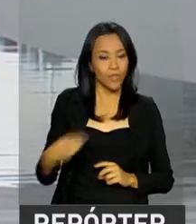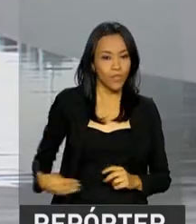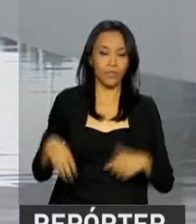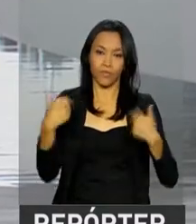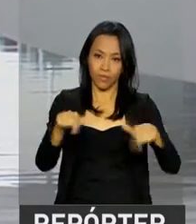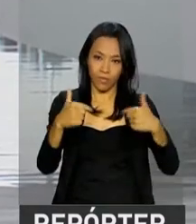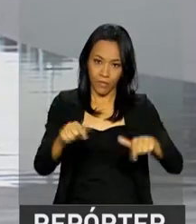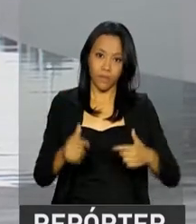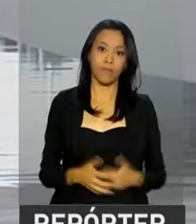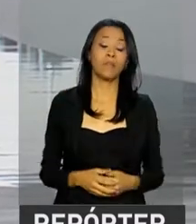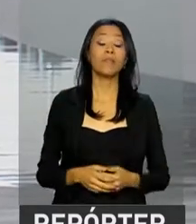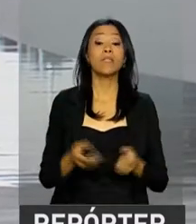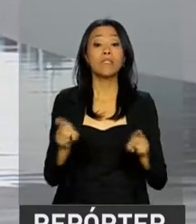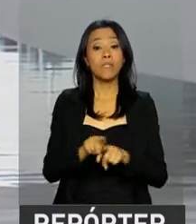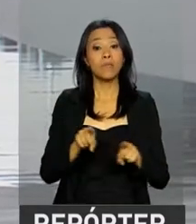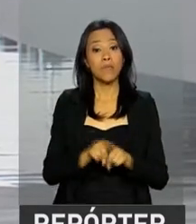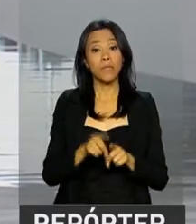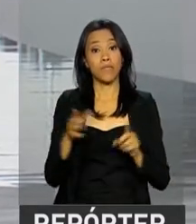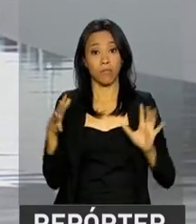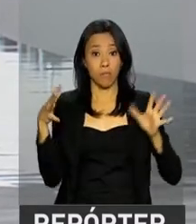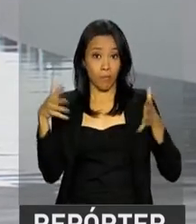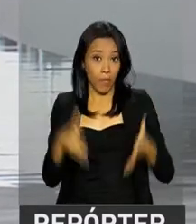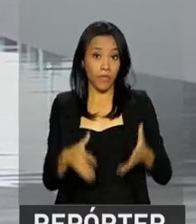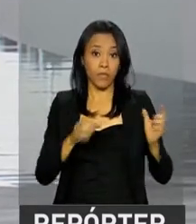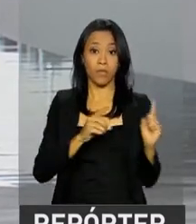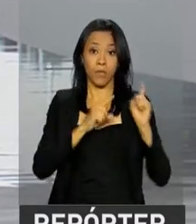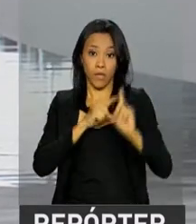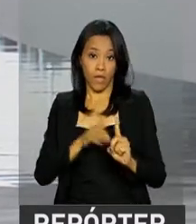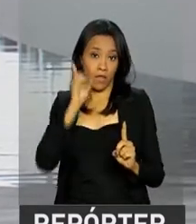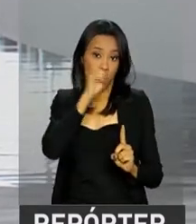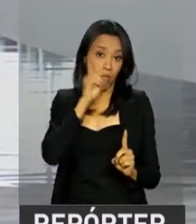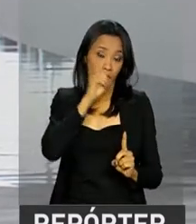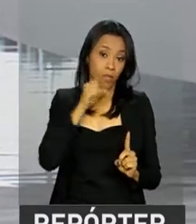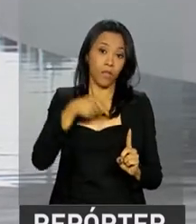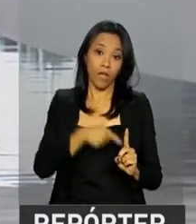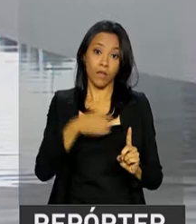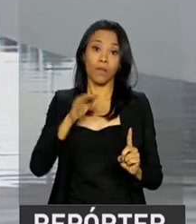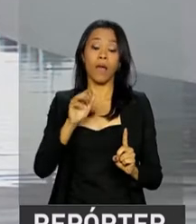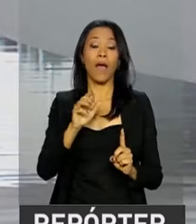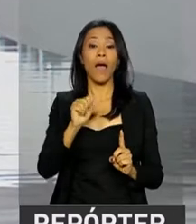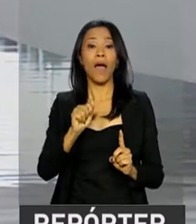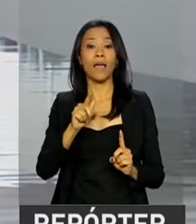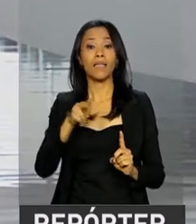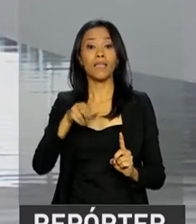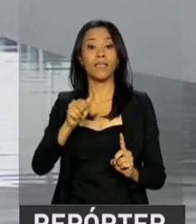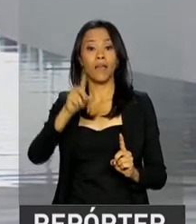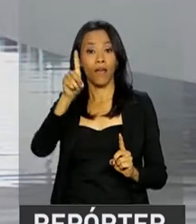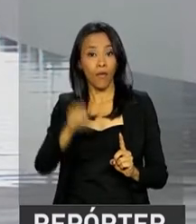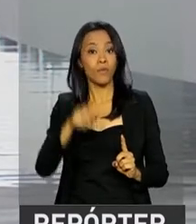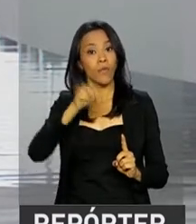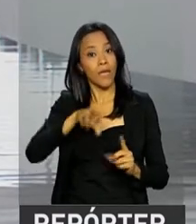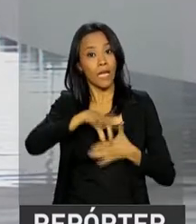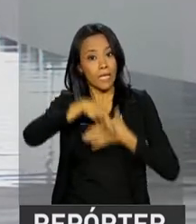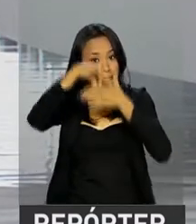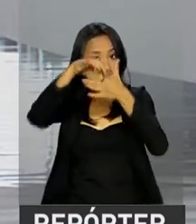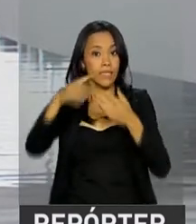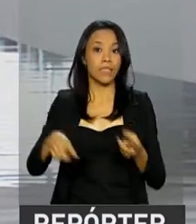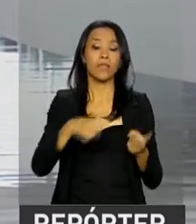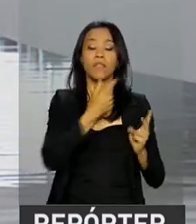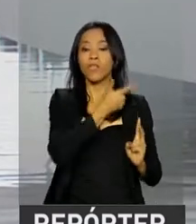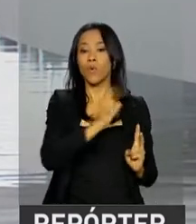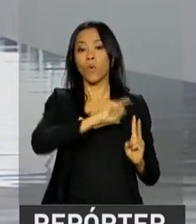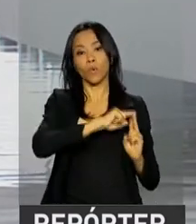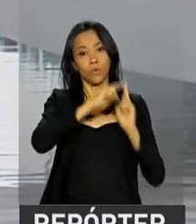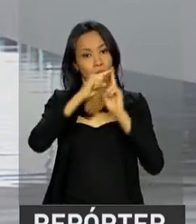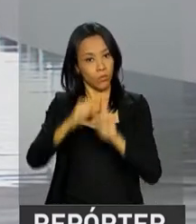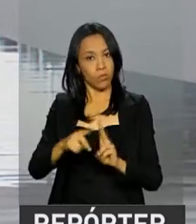Trabalho. Além dos ministros, participam os deputados Agnaldo Ribeiro, líder do governo na Câmara, e Lelo Coimbra, líder